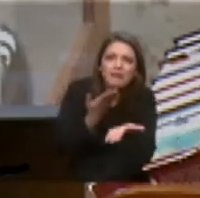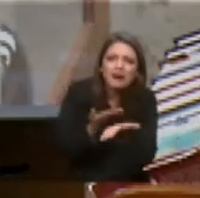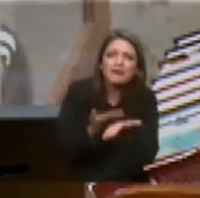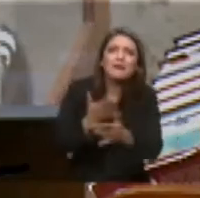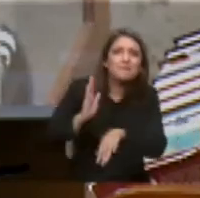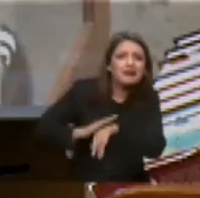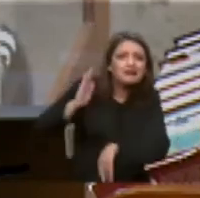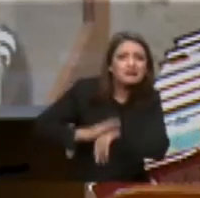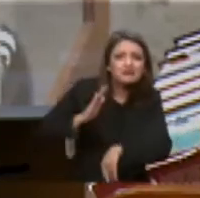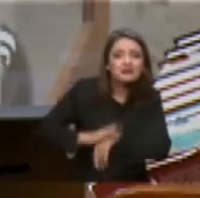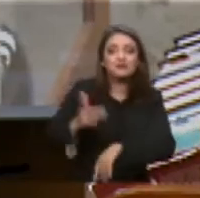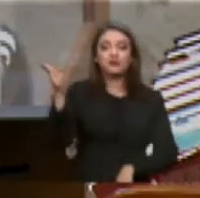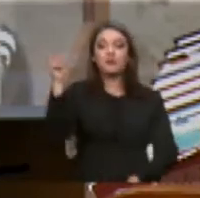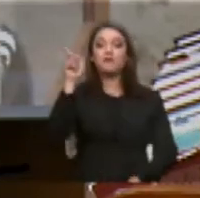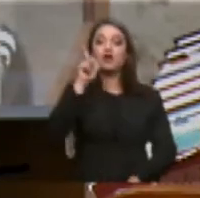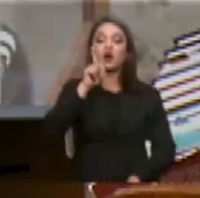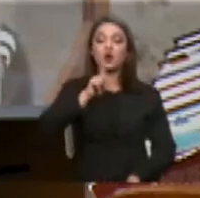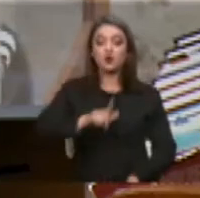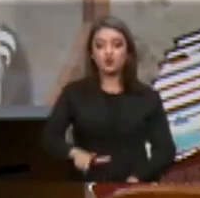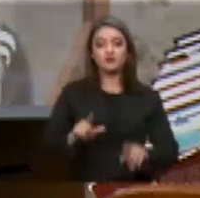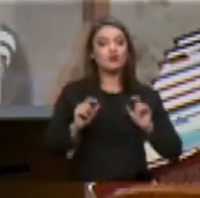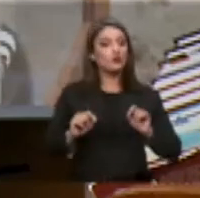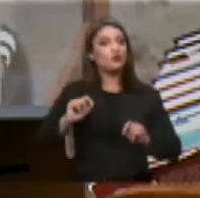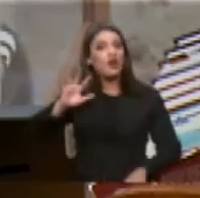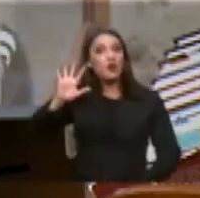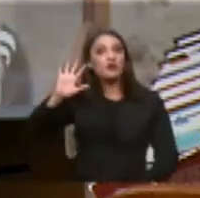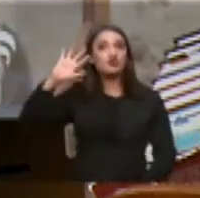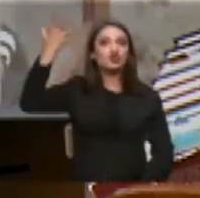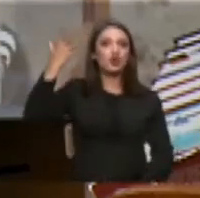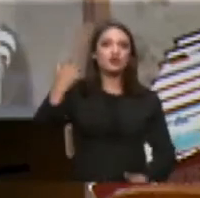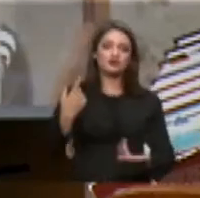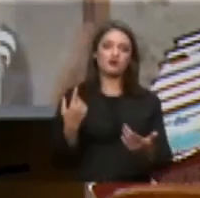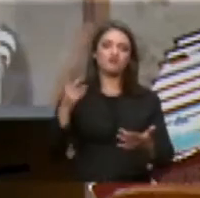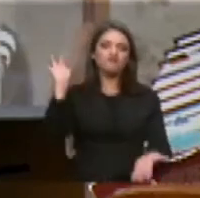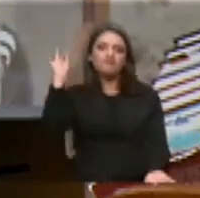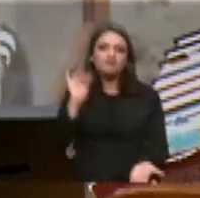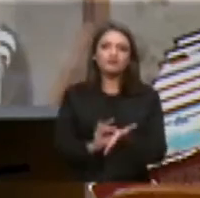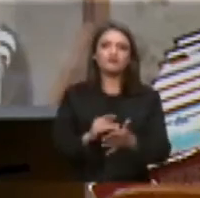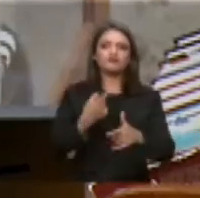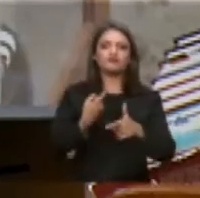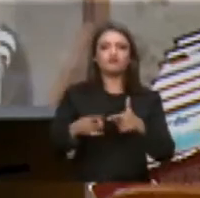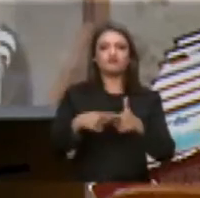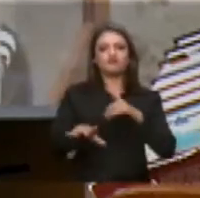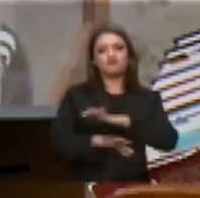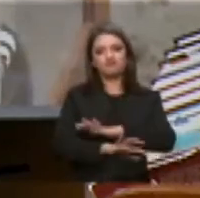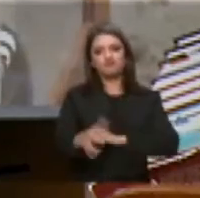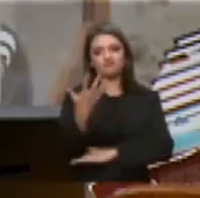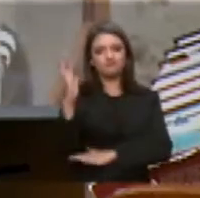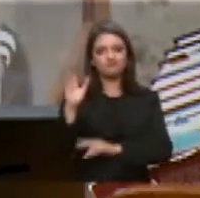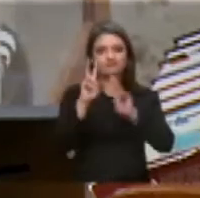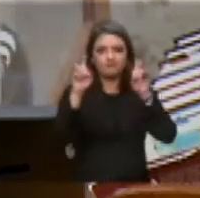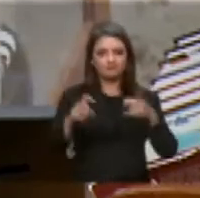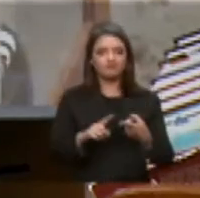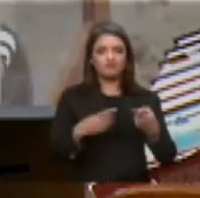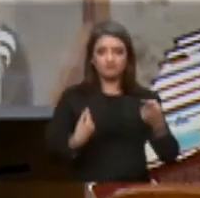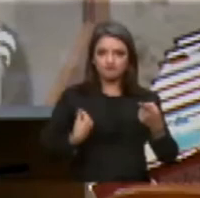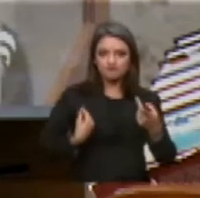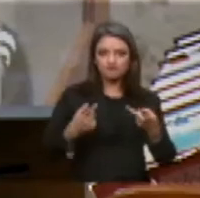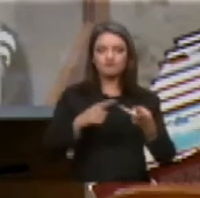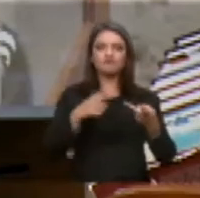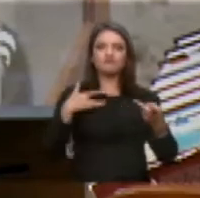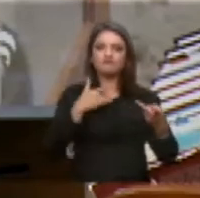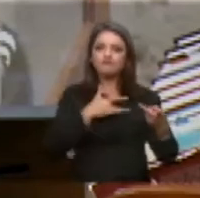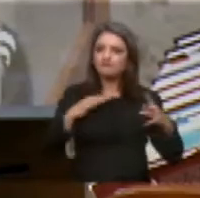muito para que encontremos a justa solução para os problemas ambientais que dizem respeito à vida, à saúde de